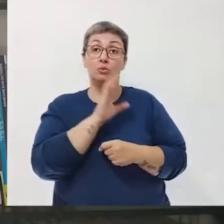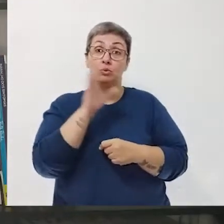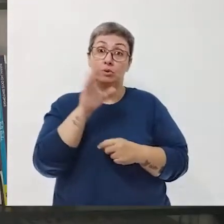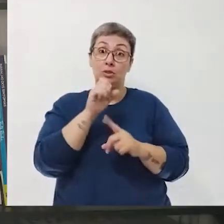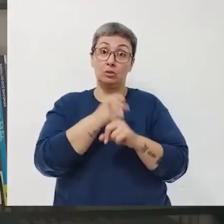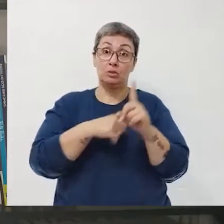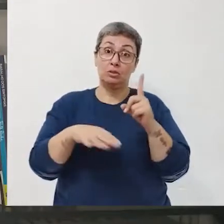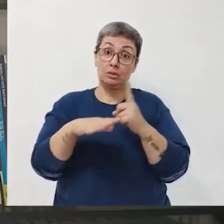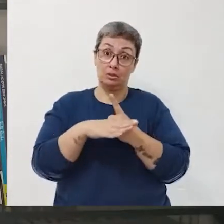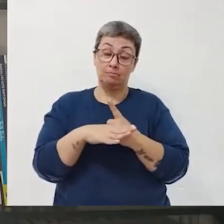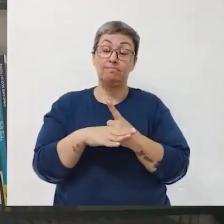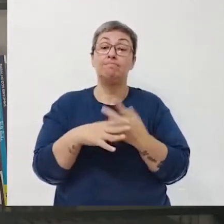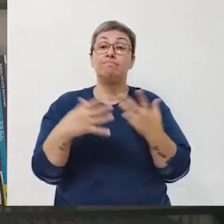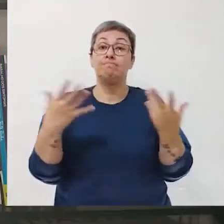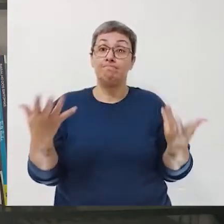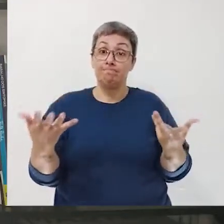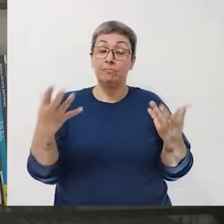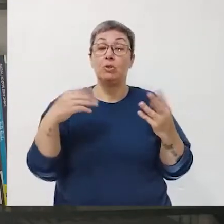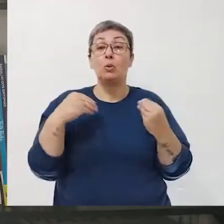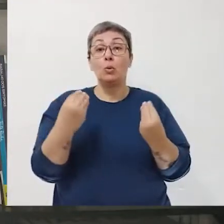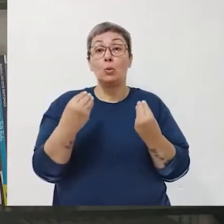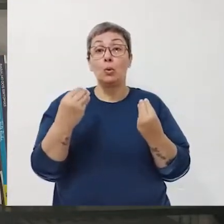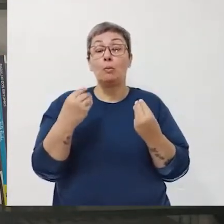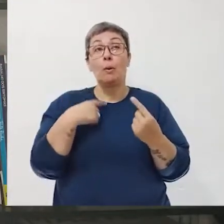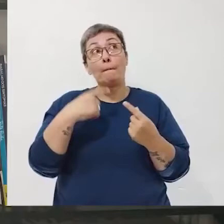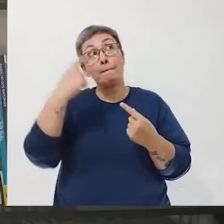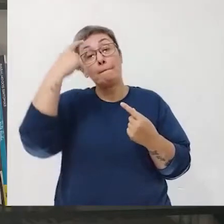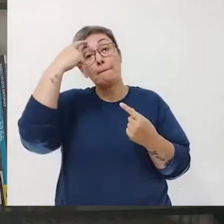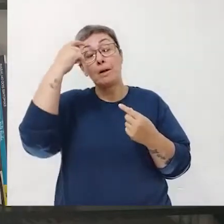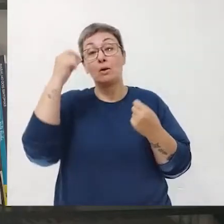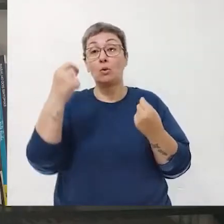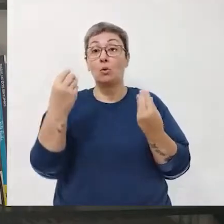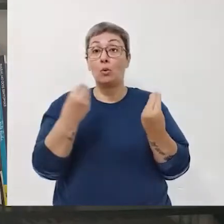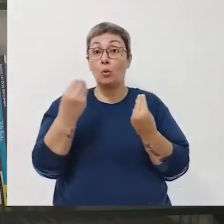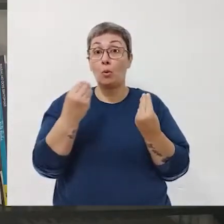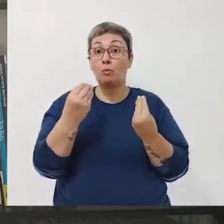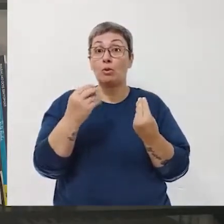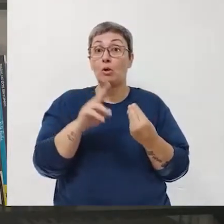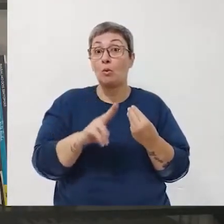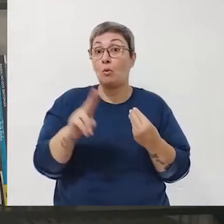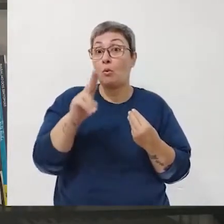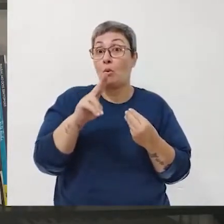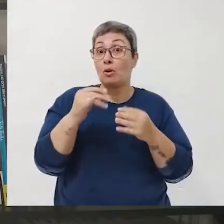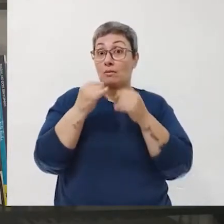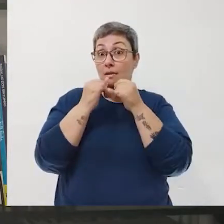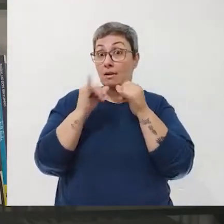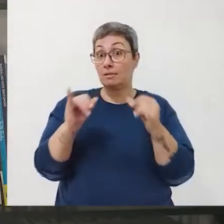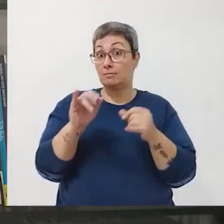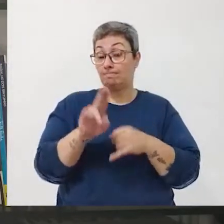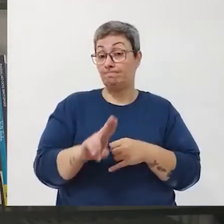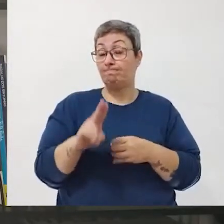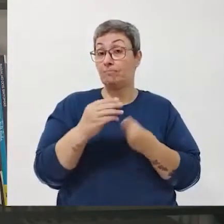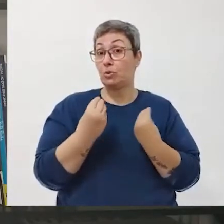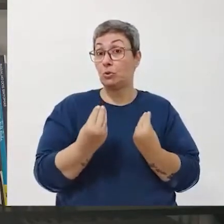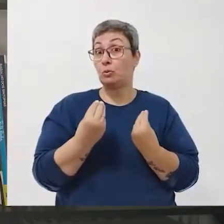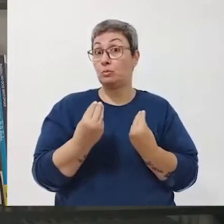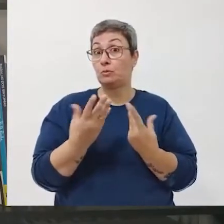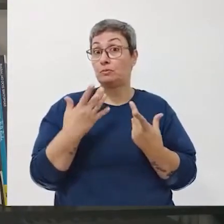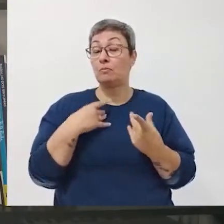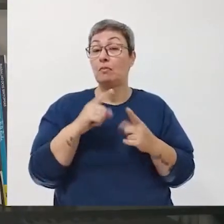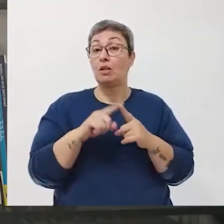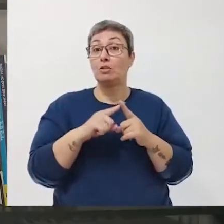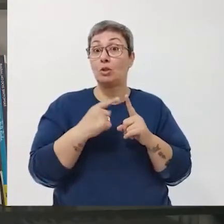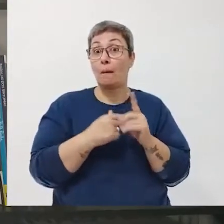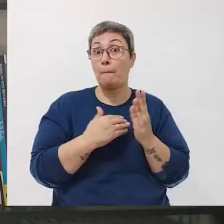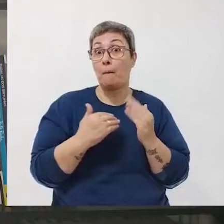sociedade. E aí, como que a gente parar para pensar como é que está o nosso consumo de energia? A gente falou bastante sobre isso, né? Então, como que ele está? Ele só